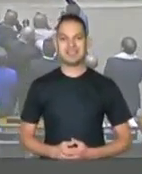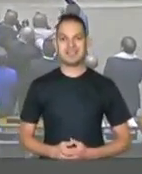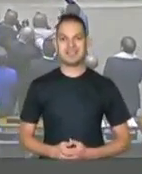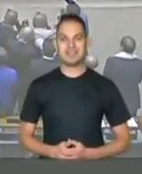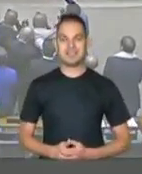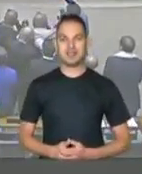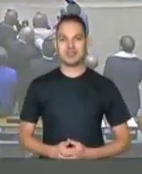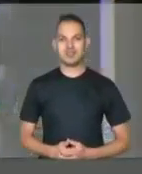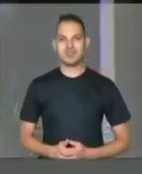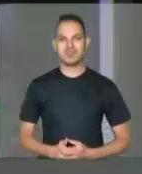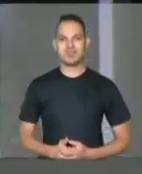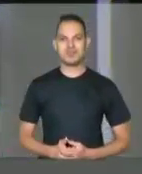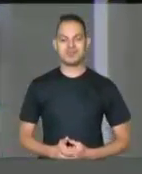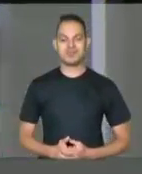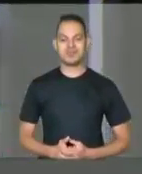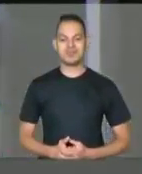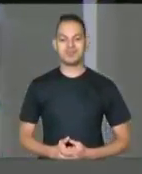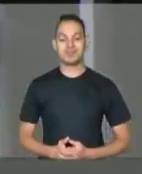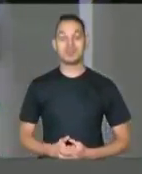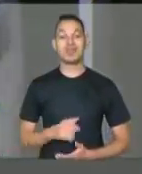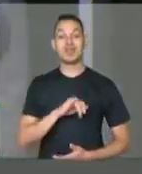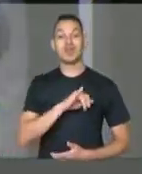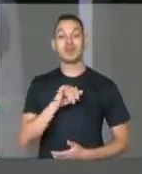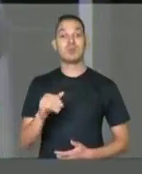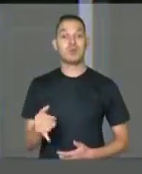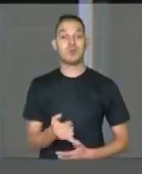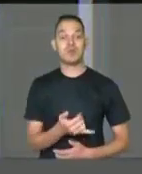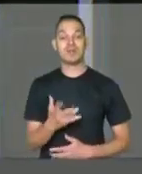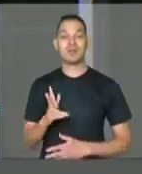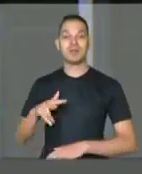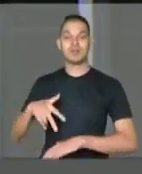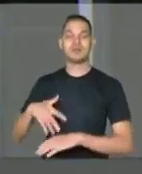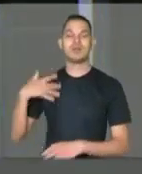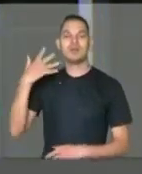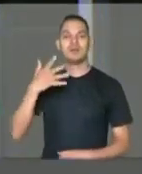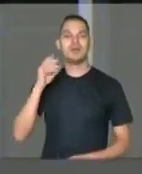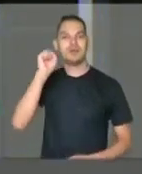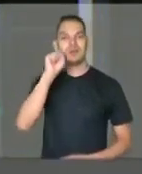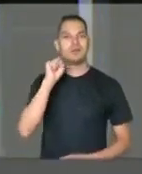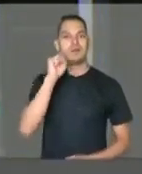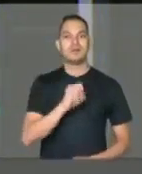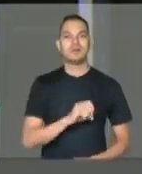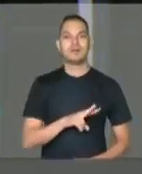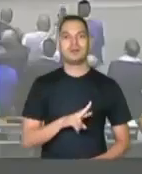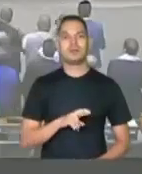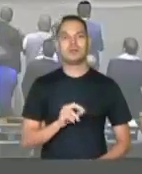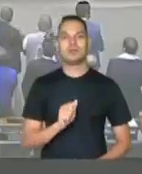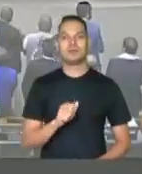Aproveitando, passo a palavra para o senador Randolfo.